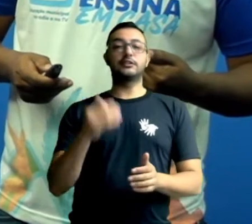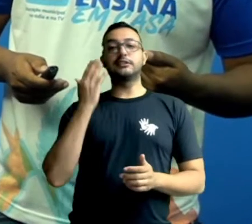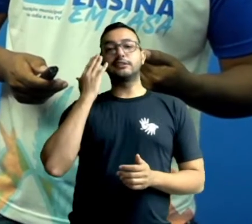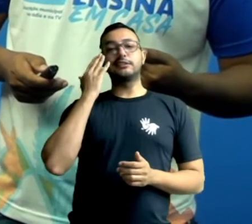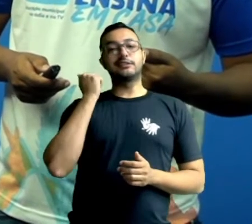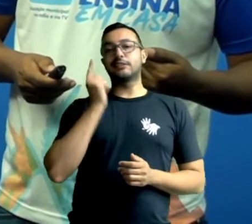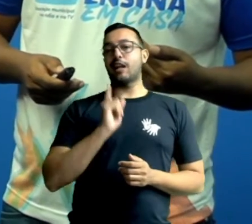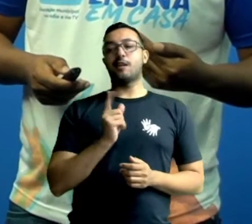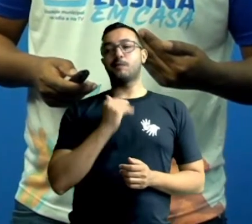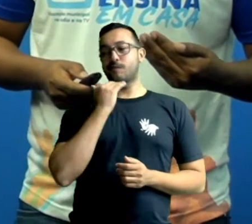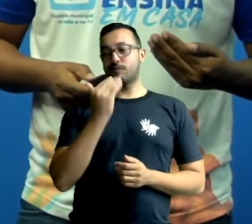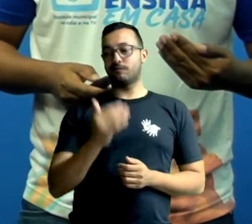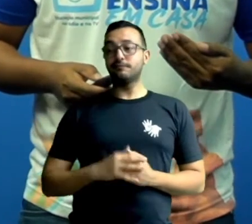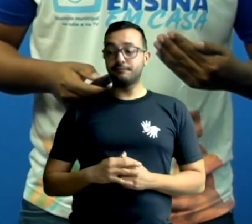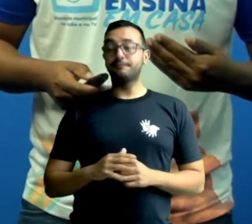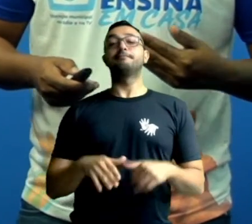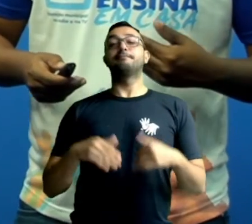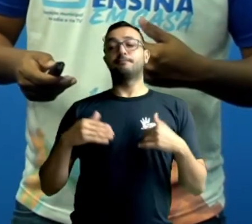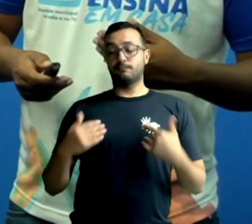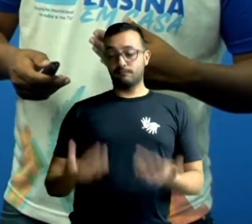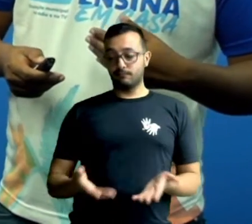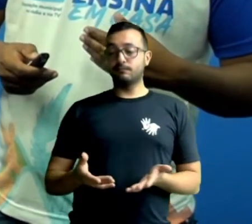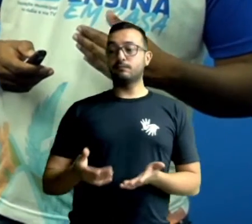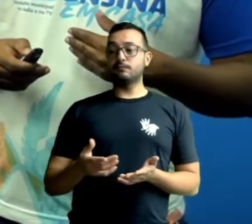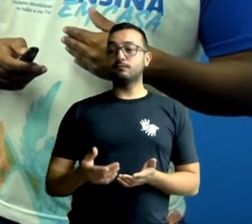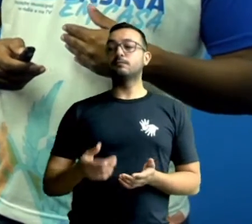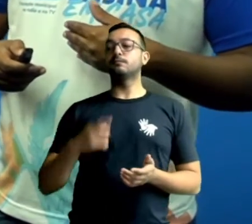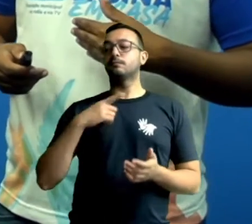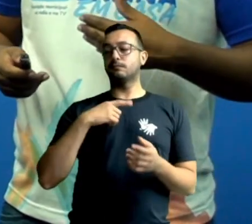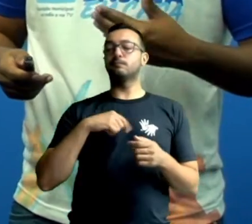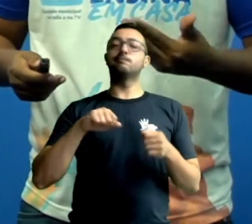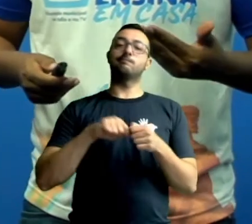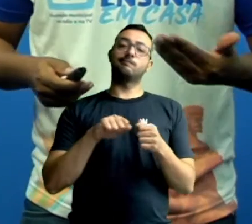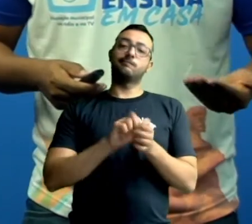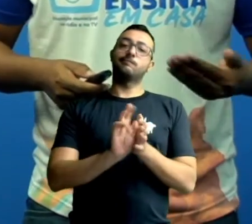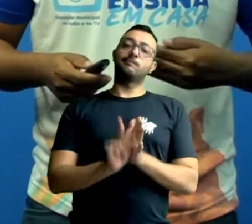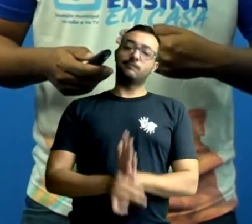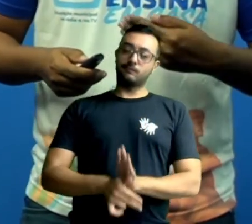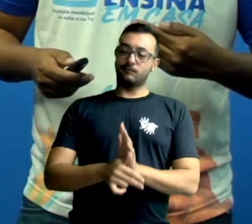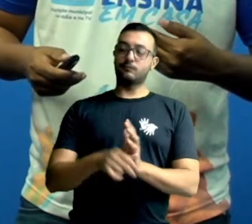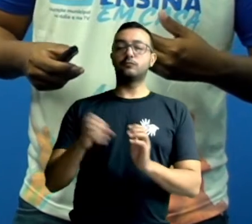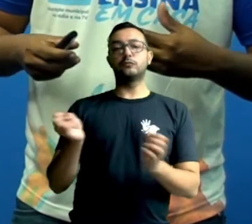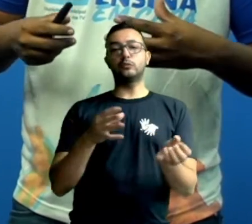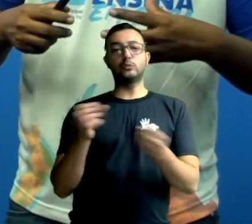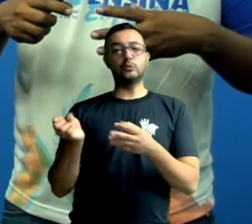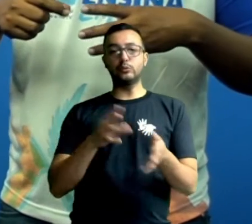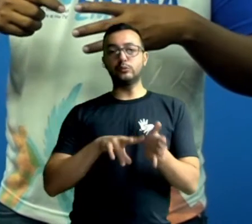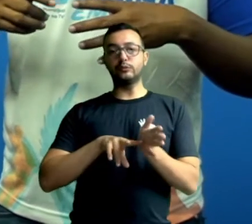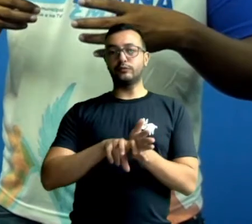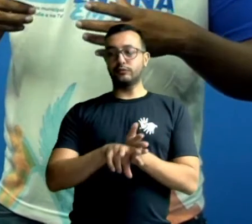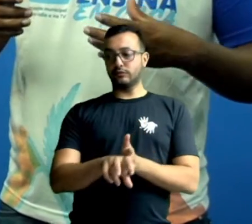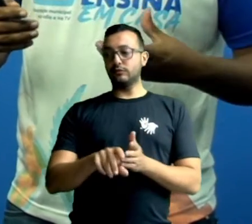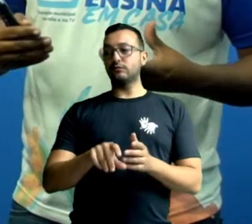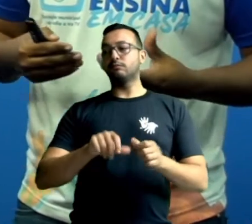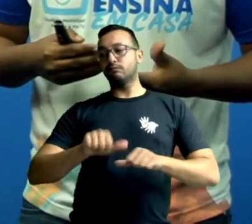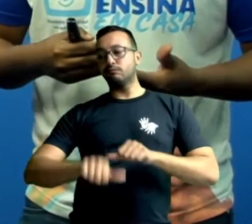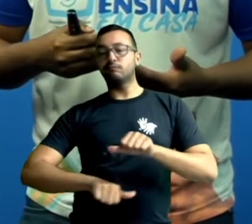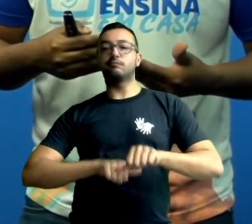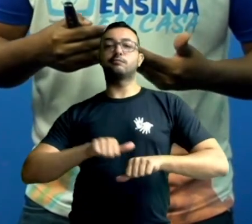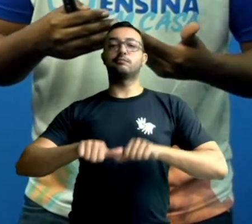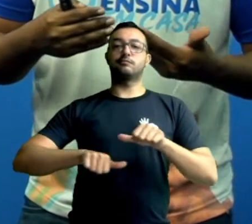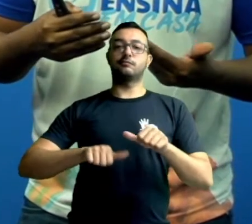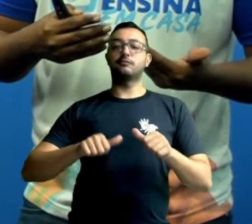saber. A partir de então, dessa produção de novos vírus, os vírus são